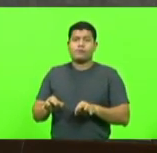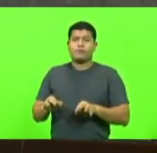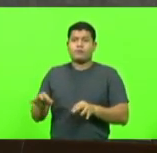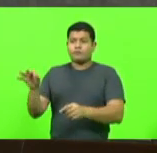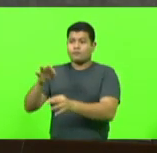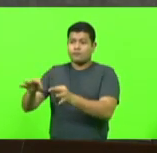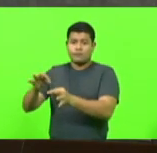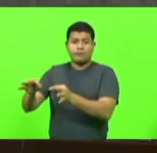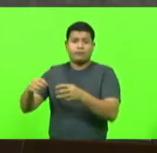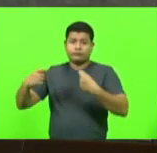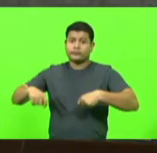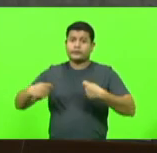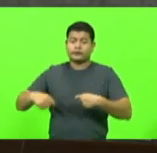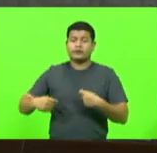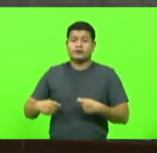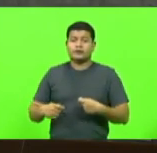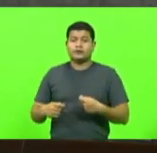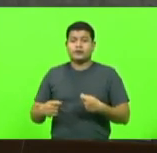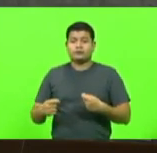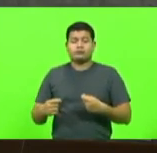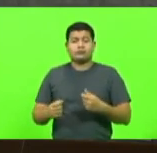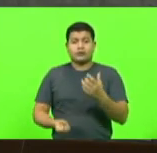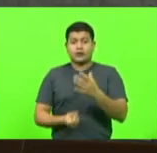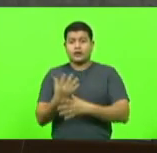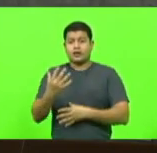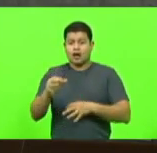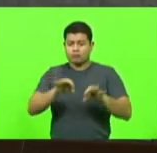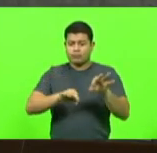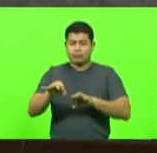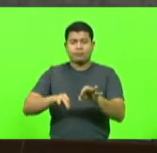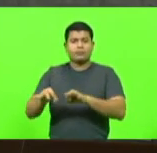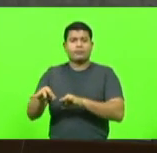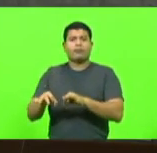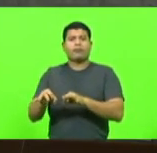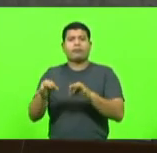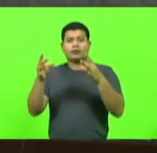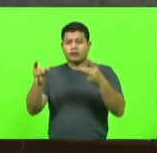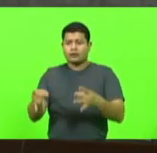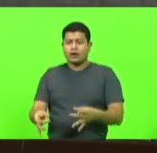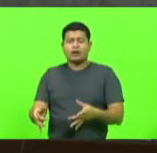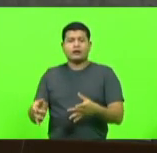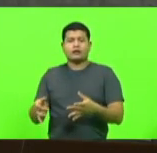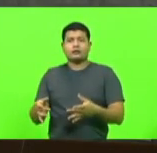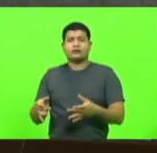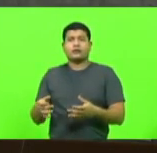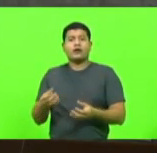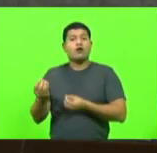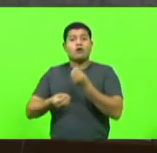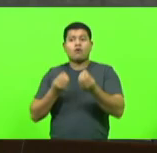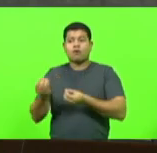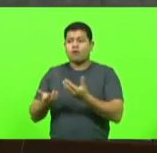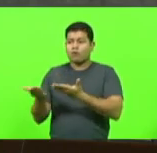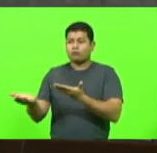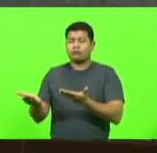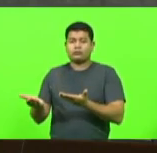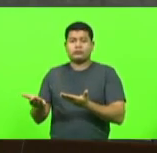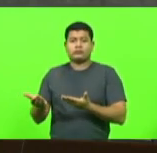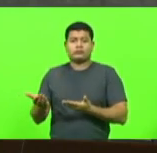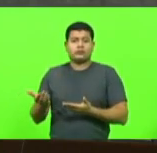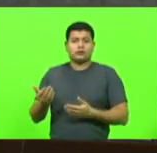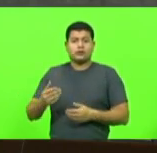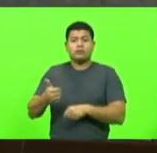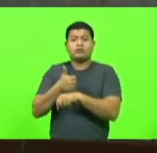tem que fazer o prontuário. Tudo isso demanda tempo. E a capacitação desses profissionais? Muitas vezes elas não